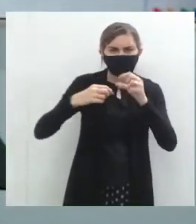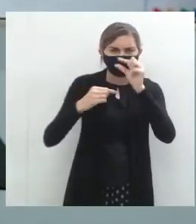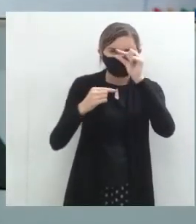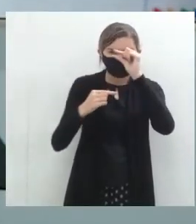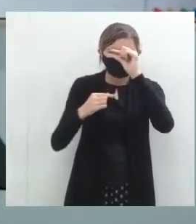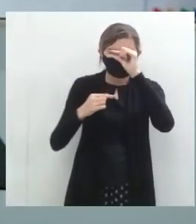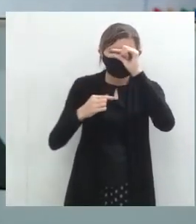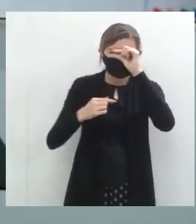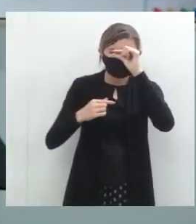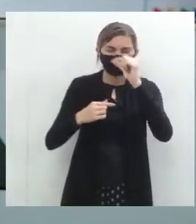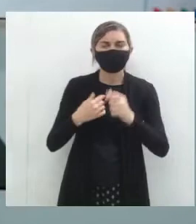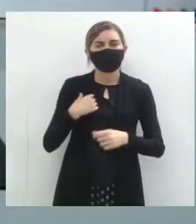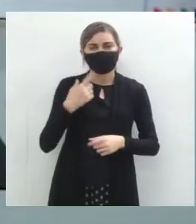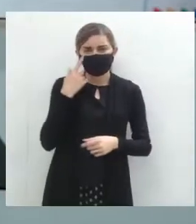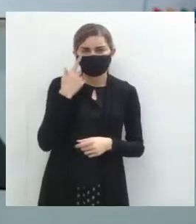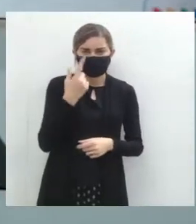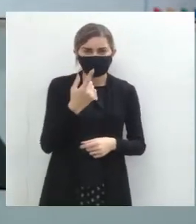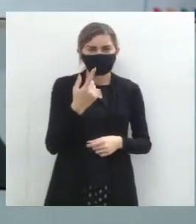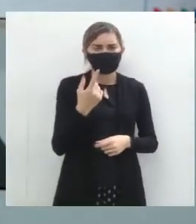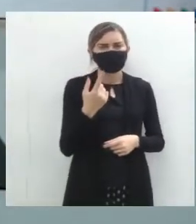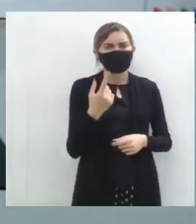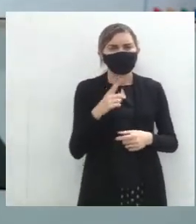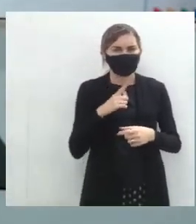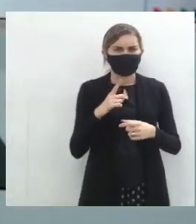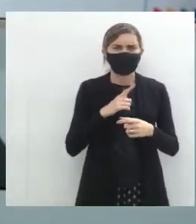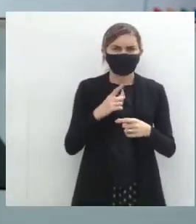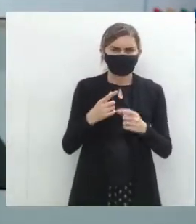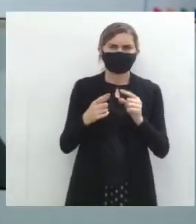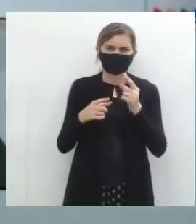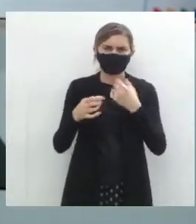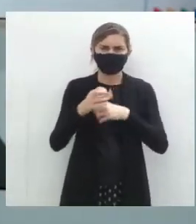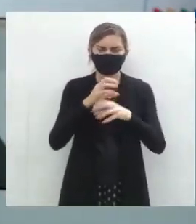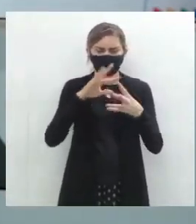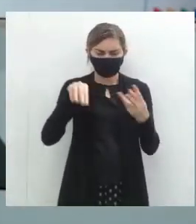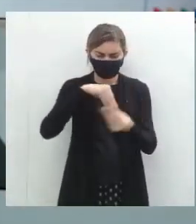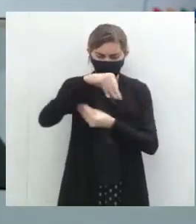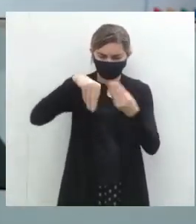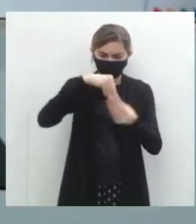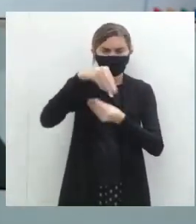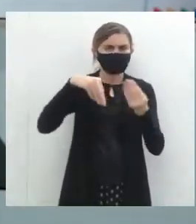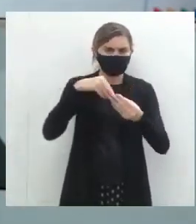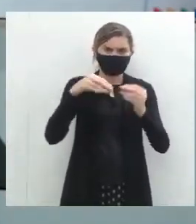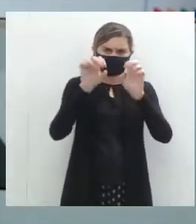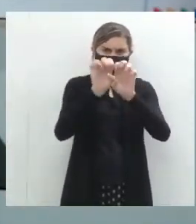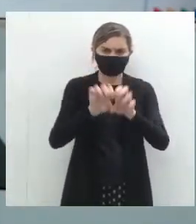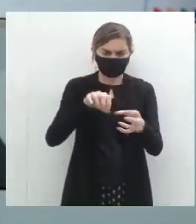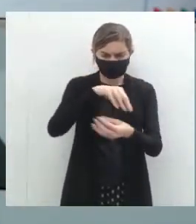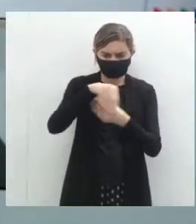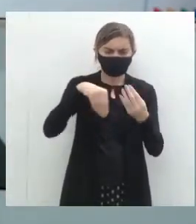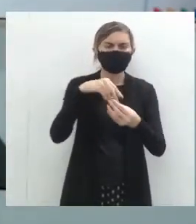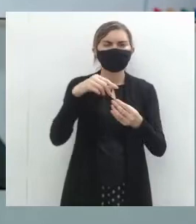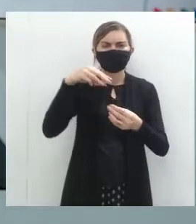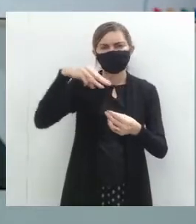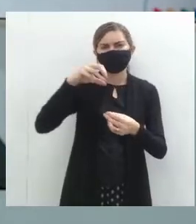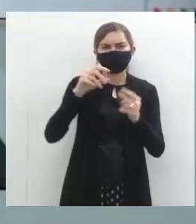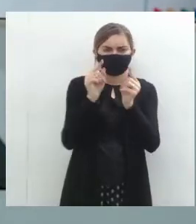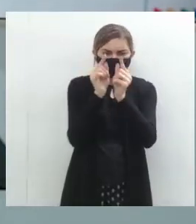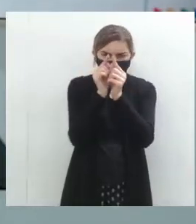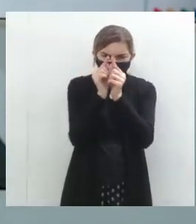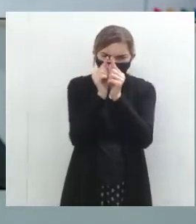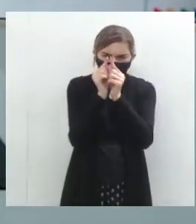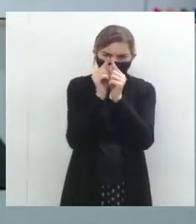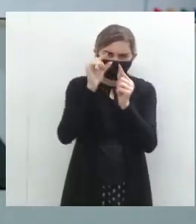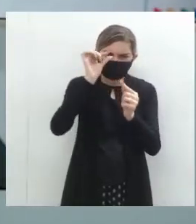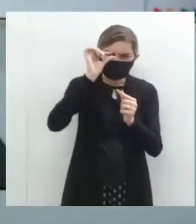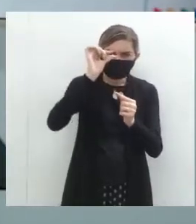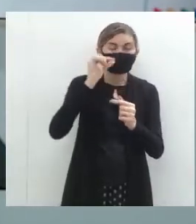pequena. Então, quando você diz que um determinado composto, uma determinada estrutura é um monômero, é porque ela é uma estrutura pequena,